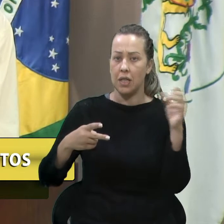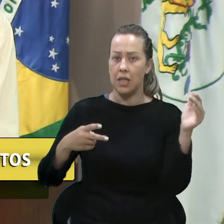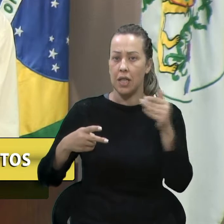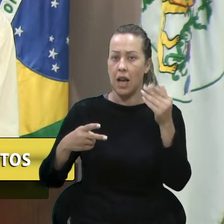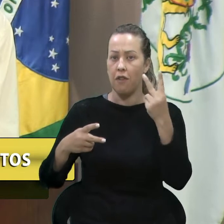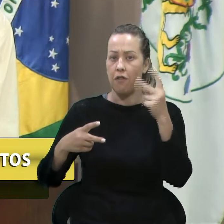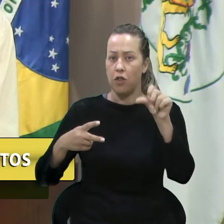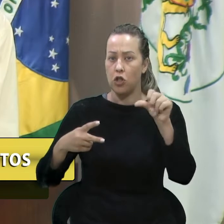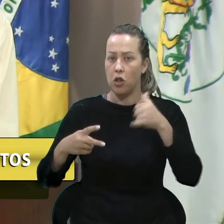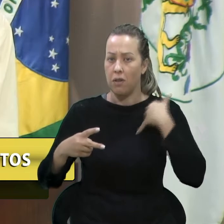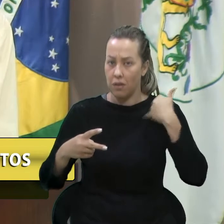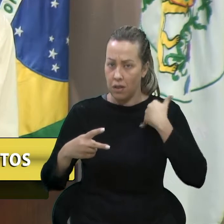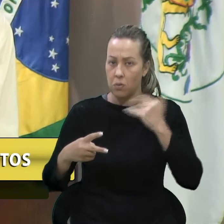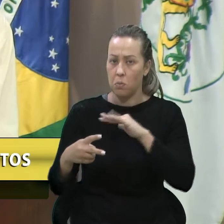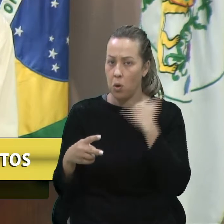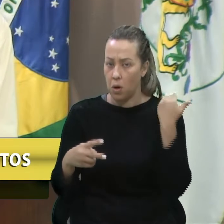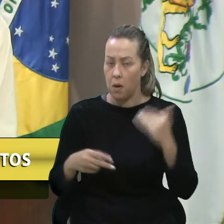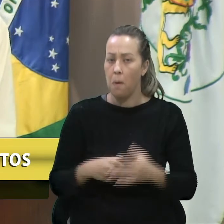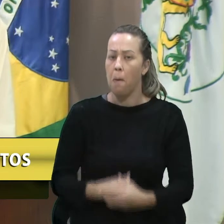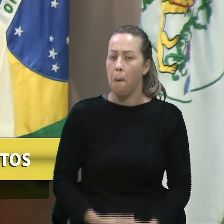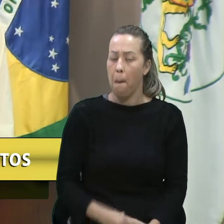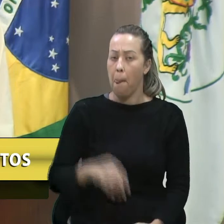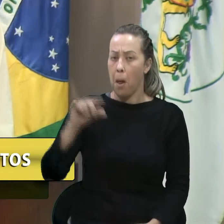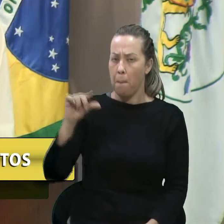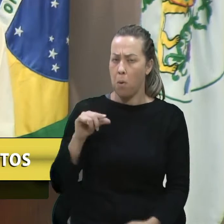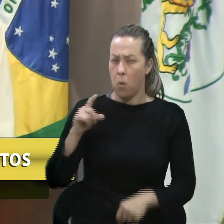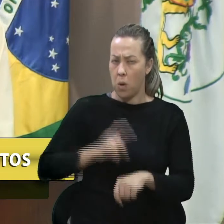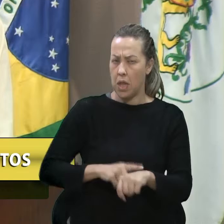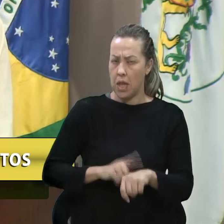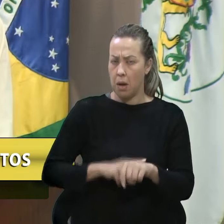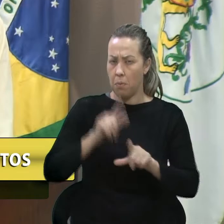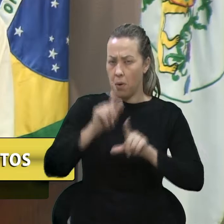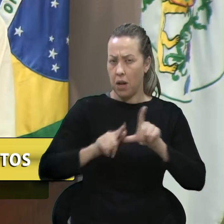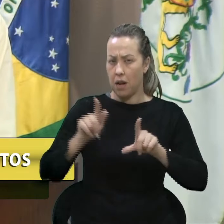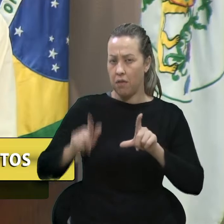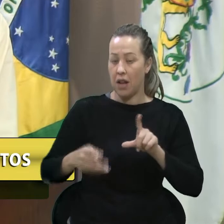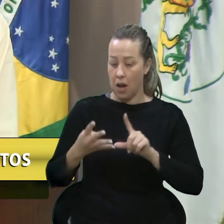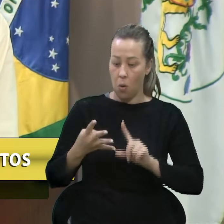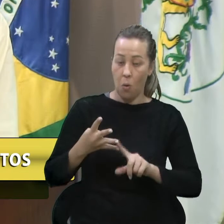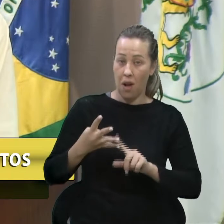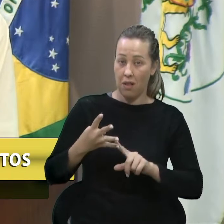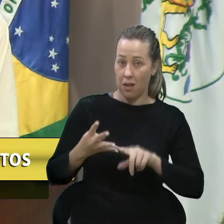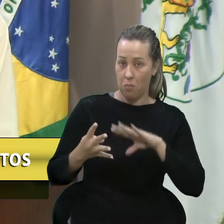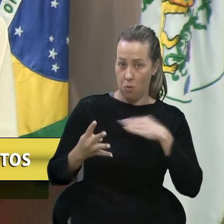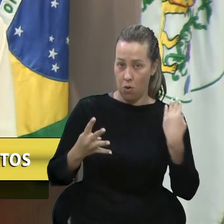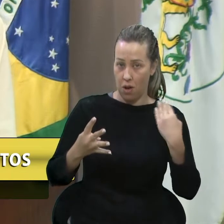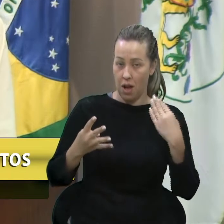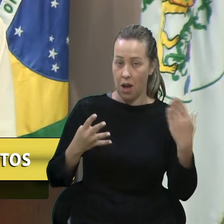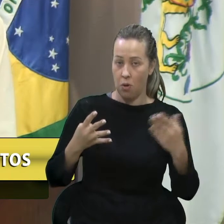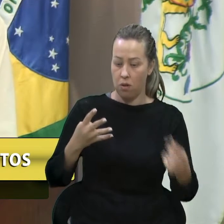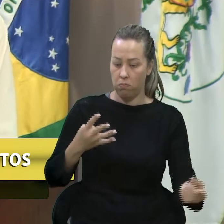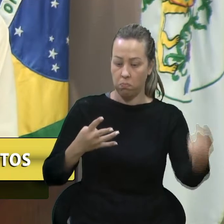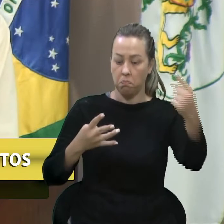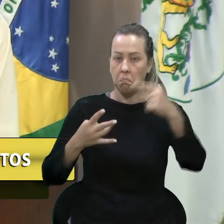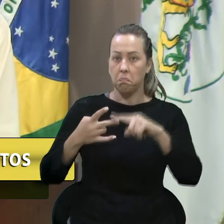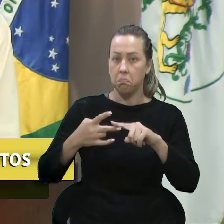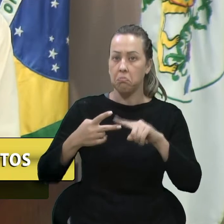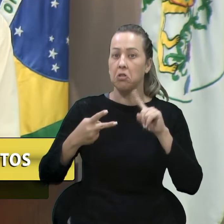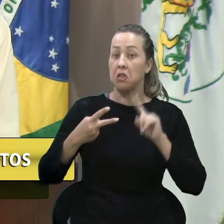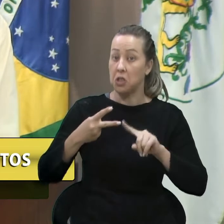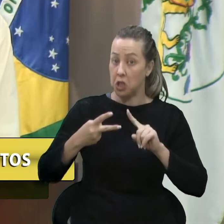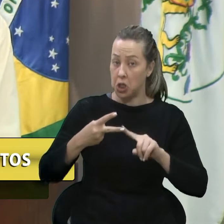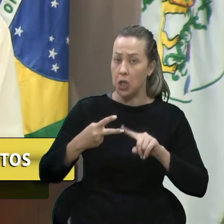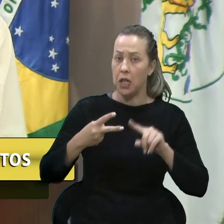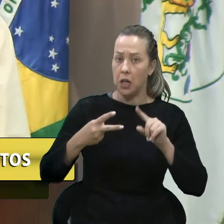29 anos. Há bem pouco tempo atrás, era a quarta causa de morte. Agora está subindo para ser